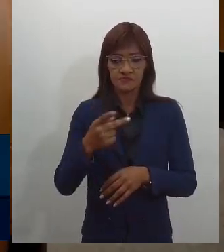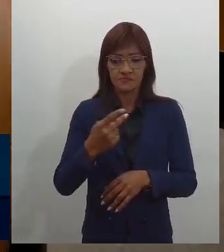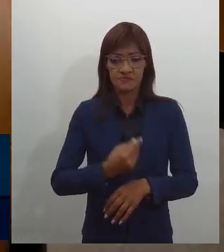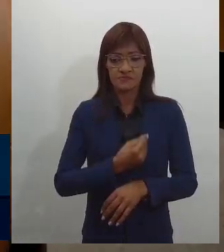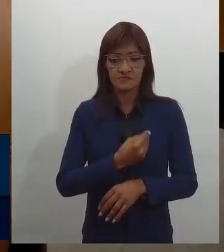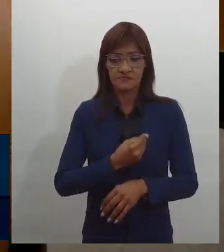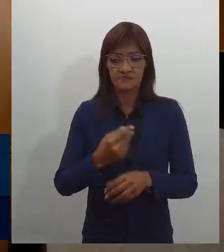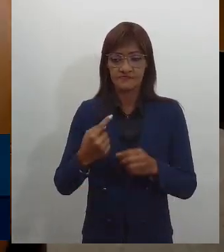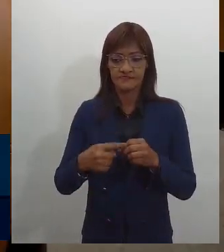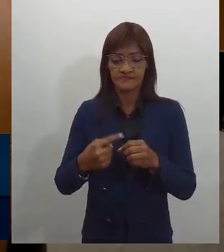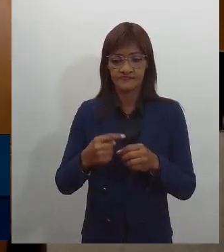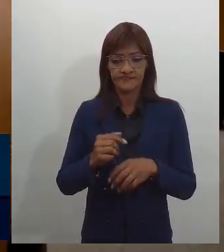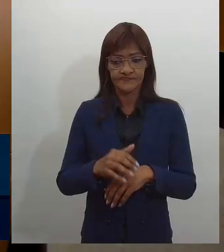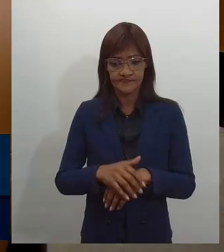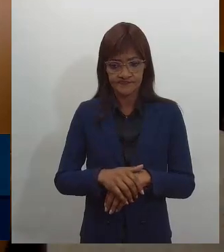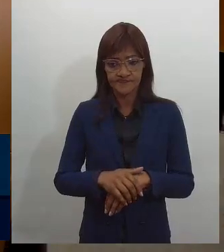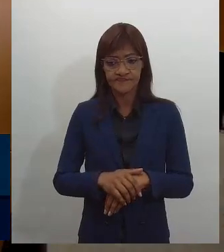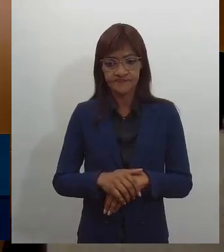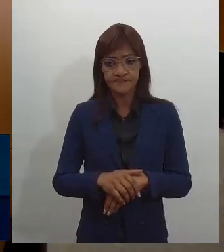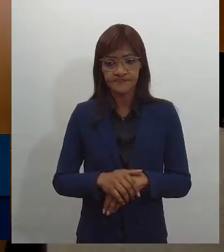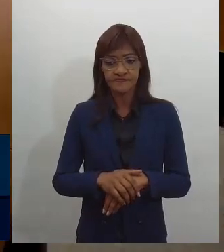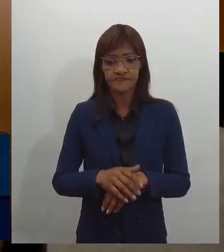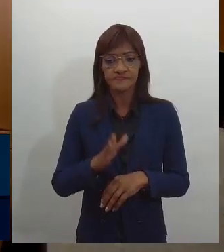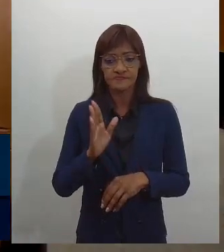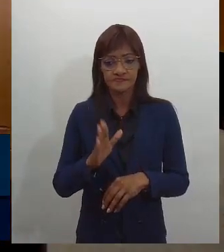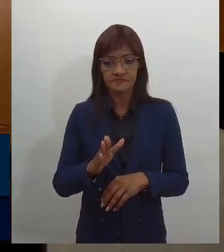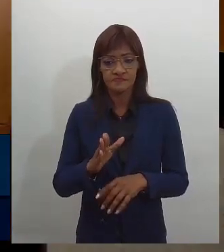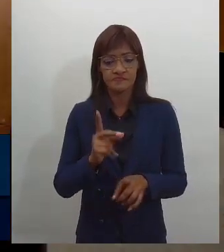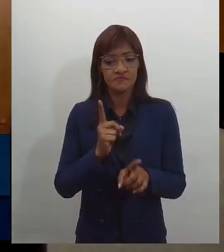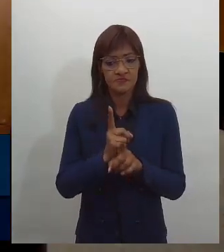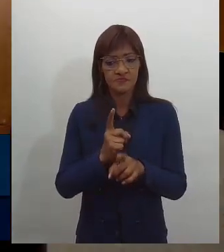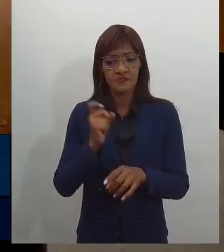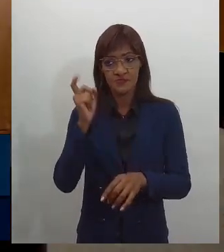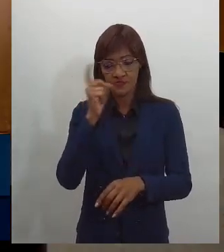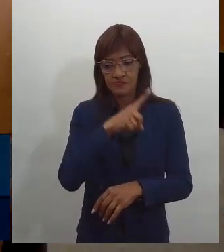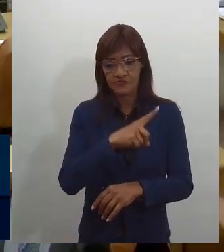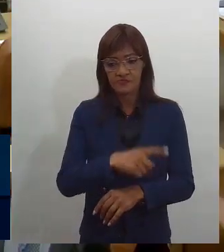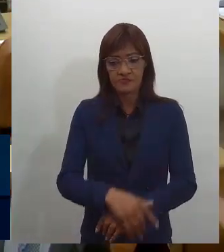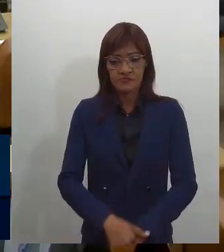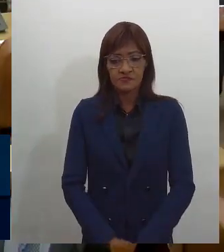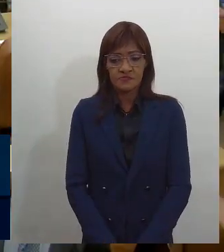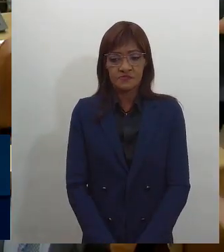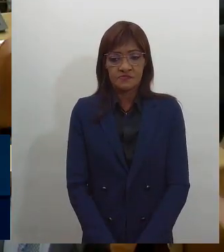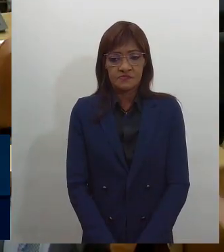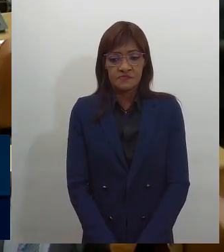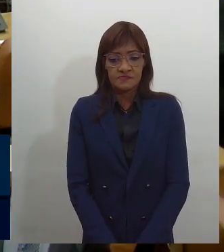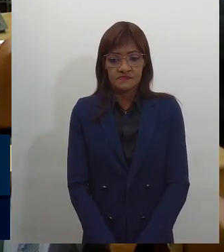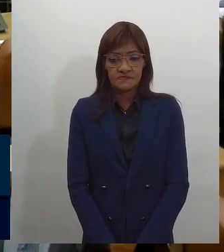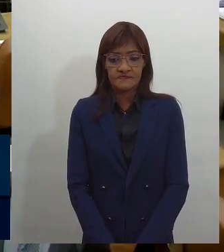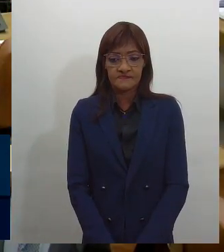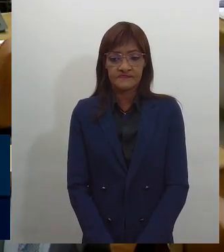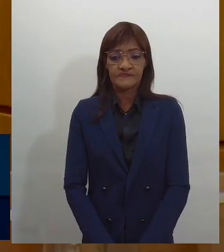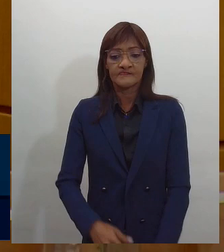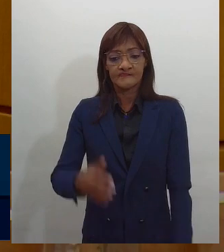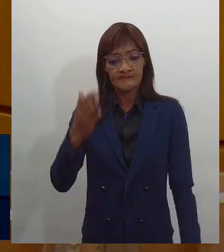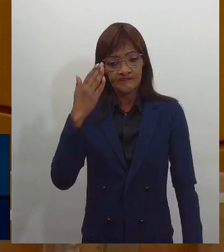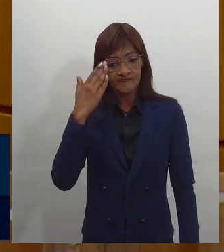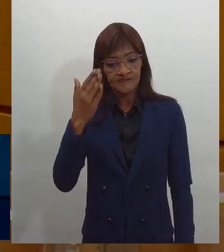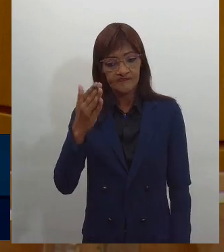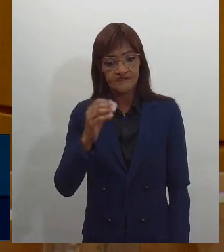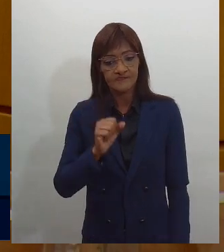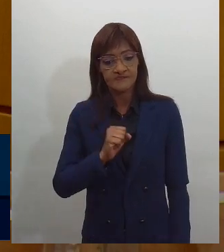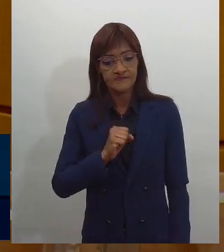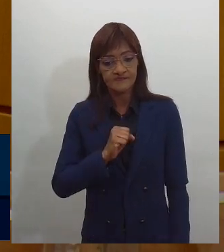encontrando muito essa dificuldade da falta de água. Sim, deputado, eu agradeço a parte de Vossa